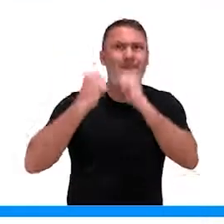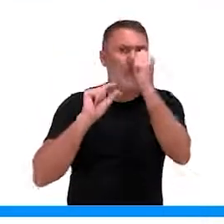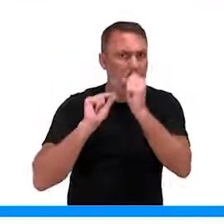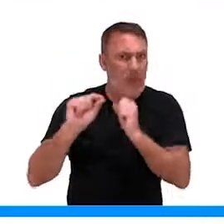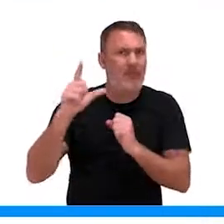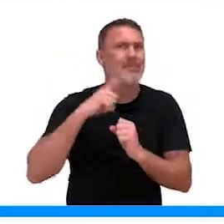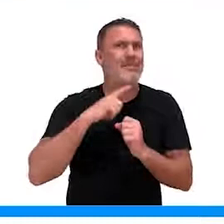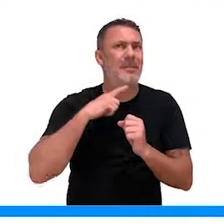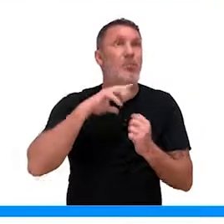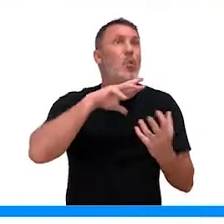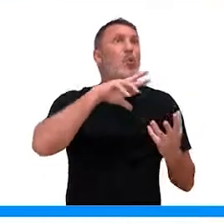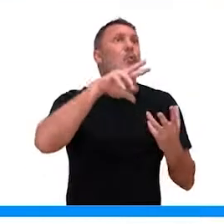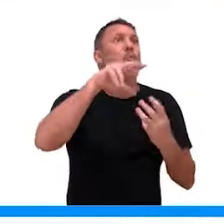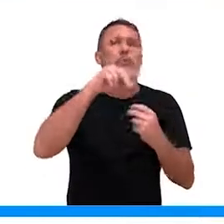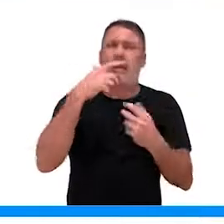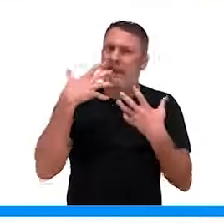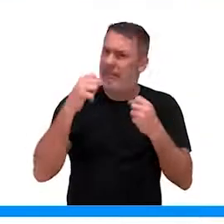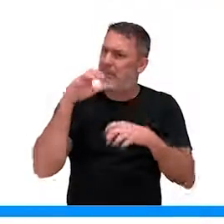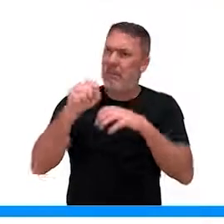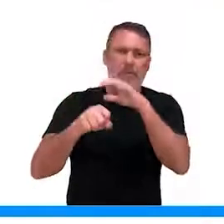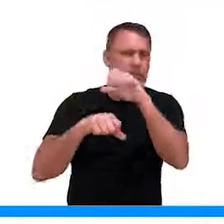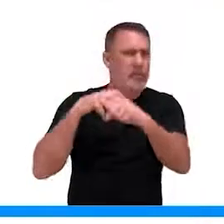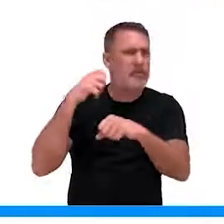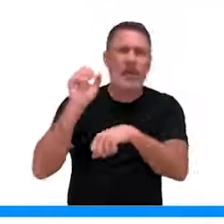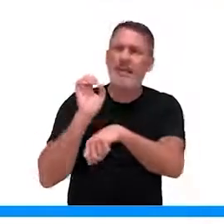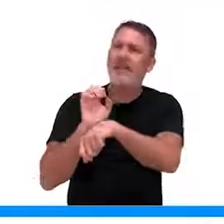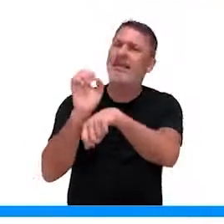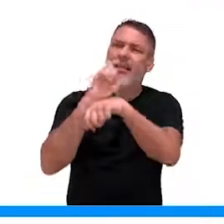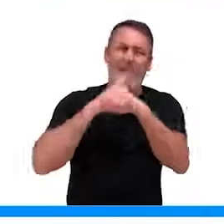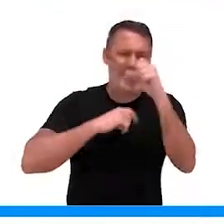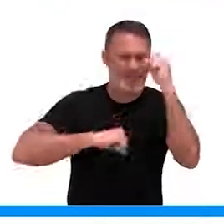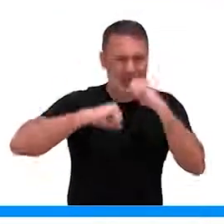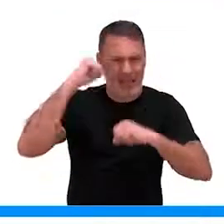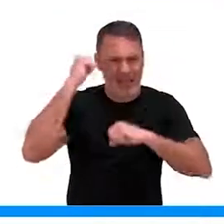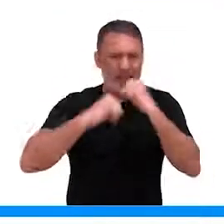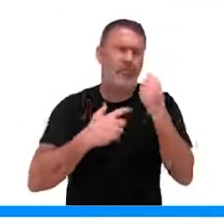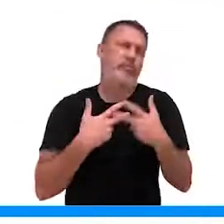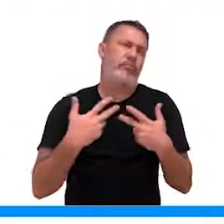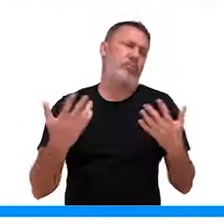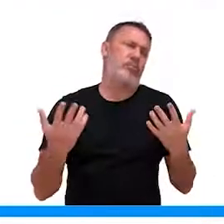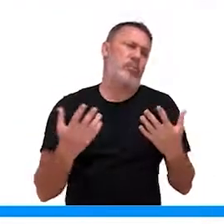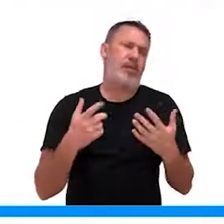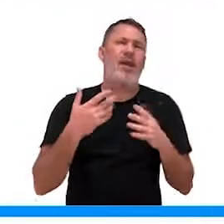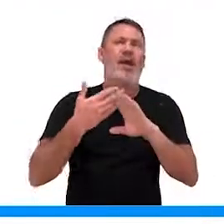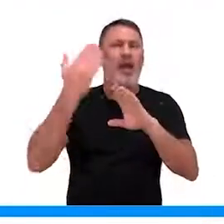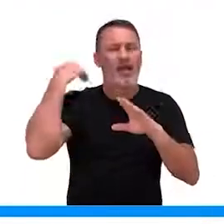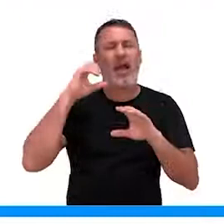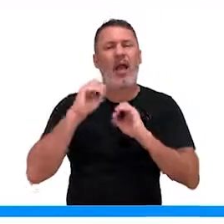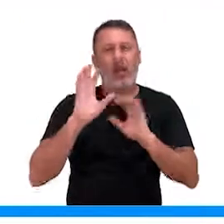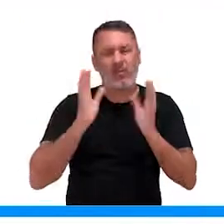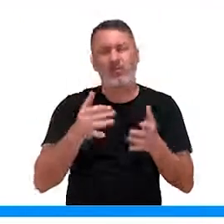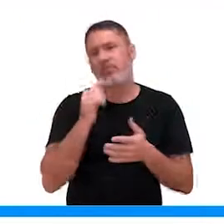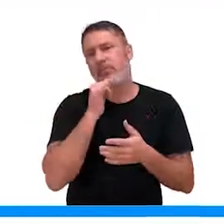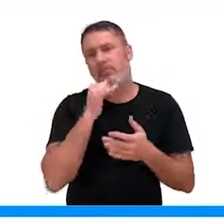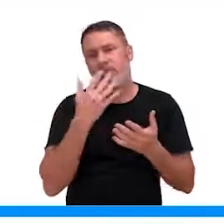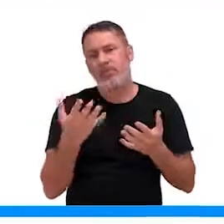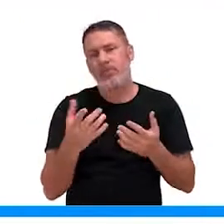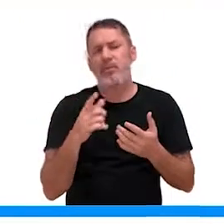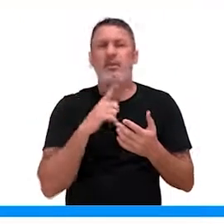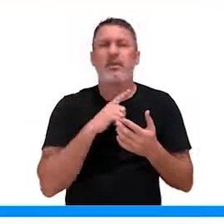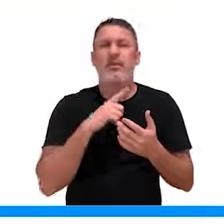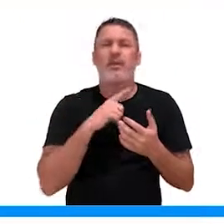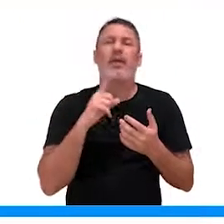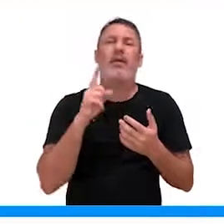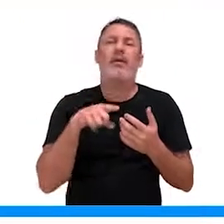a investir em muitos dos seus estados. Tá? Como já destacamos em outras aulas, com maior oferta de mão de